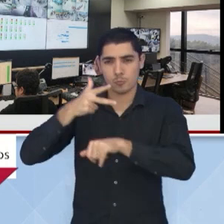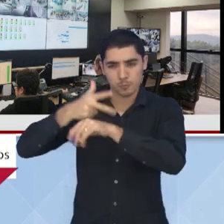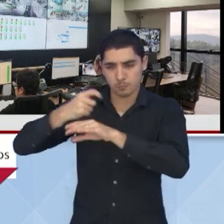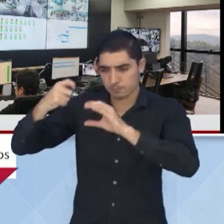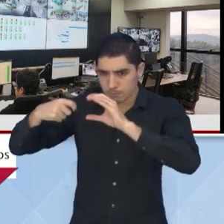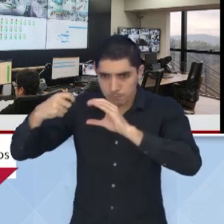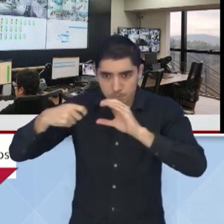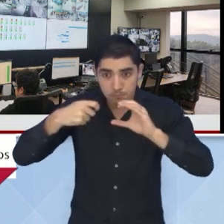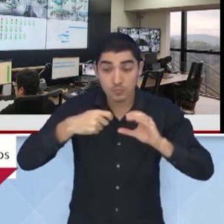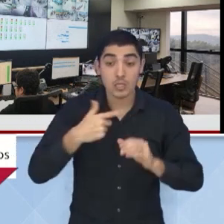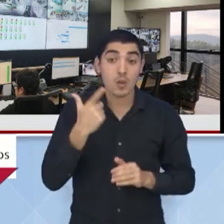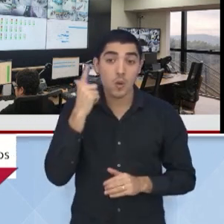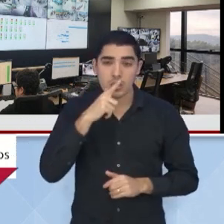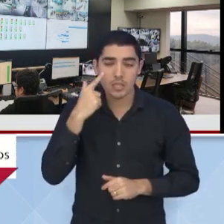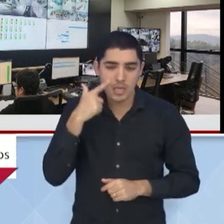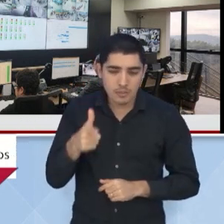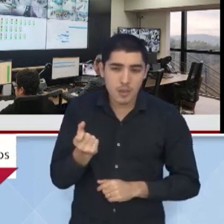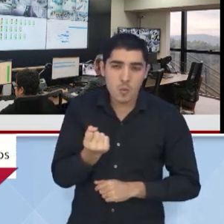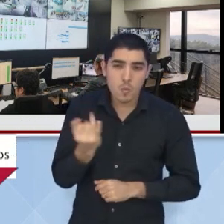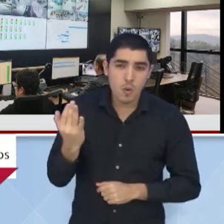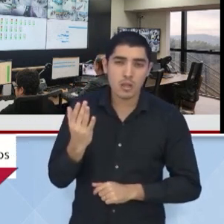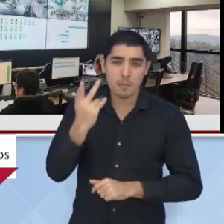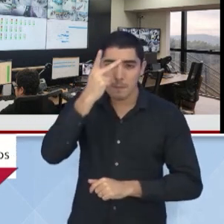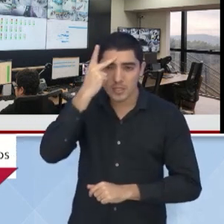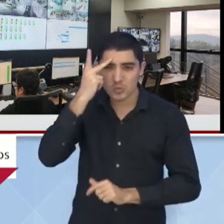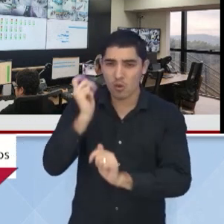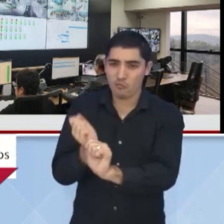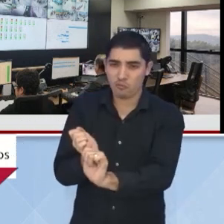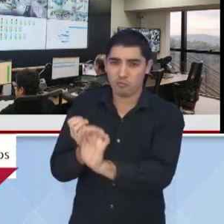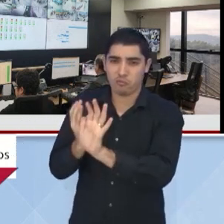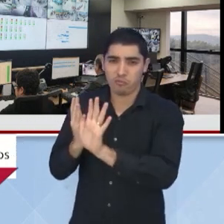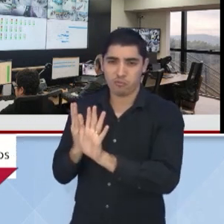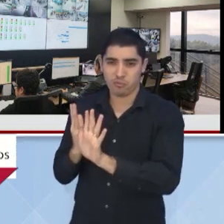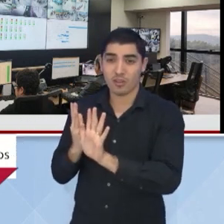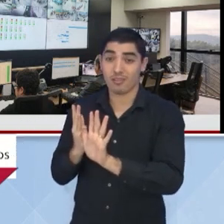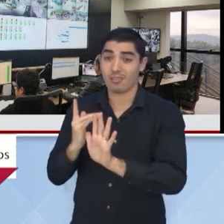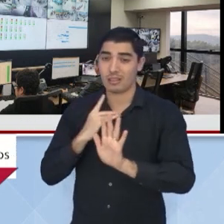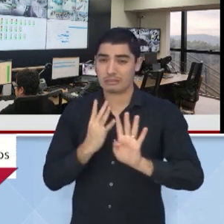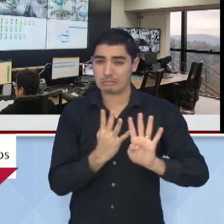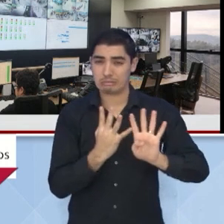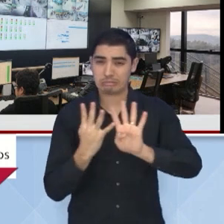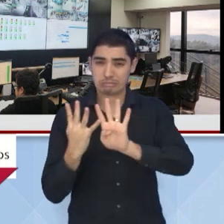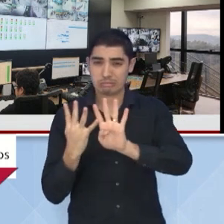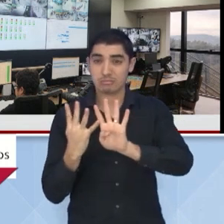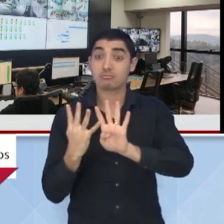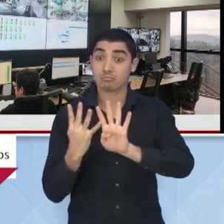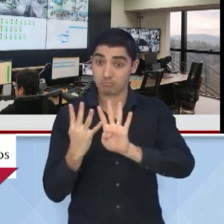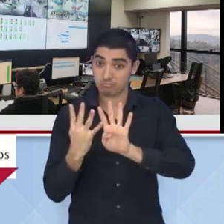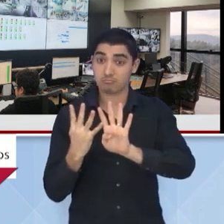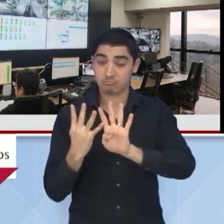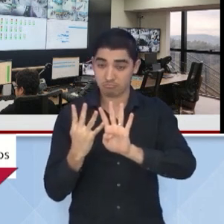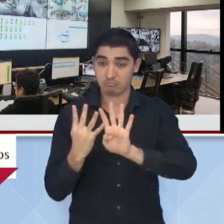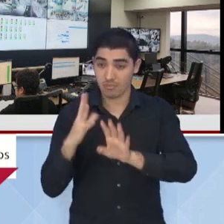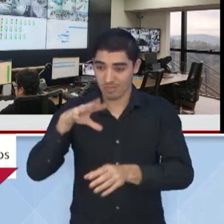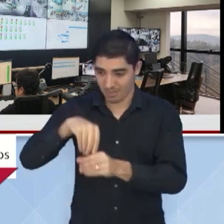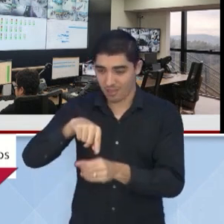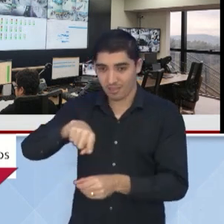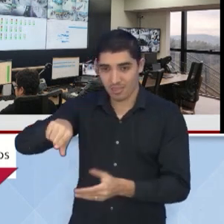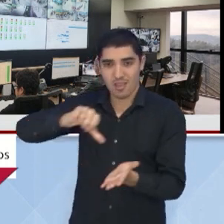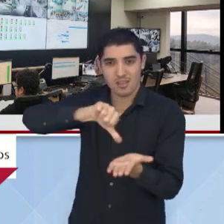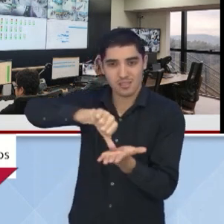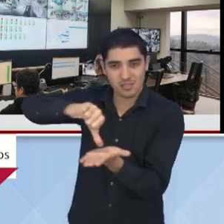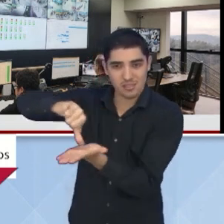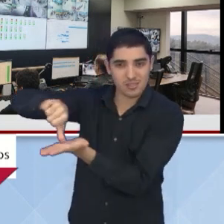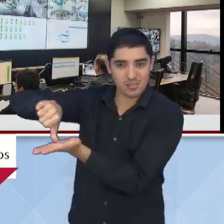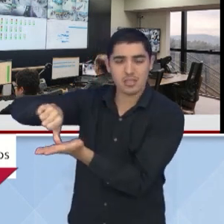real as filas que aconteciam na nessas unidades de saúde eh além dos indicadores